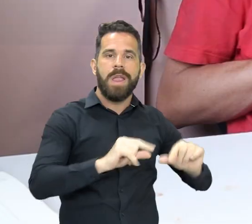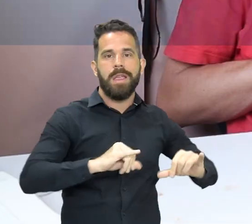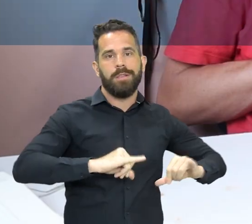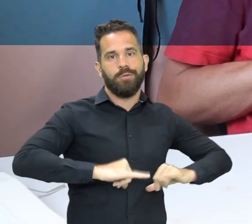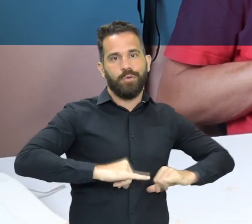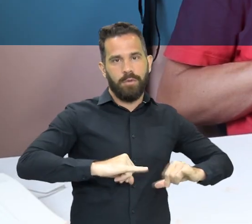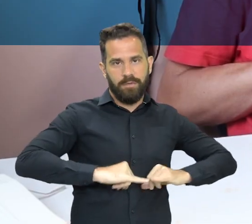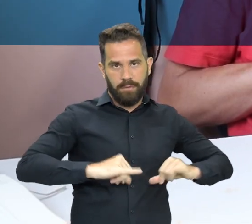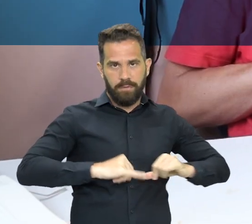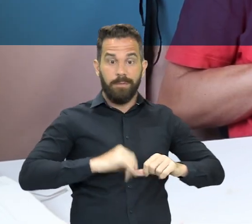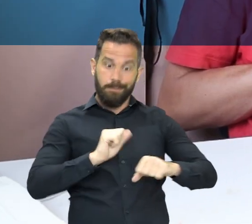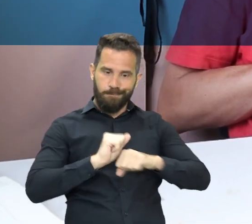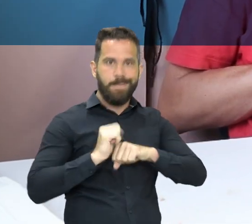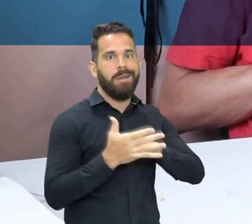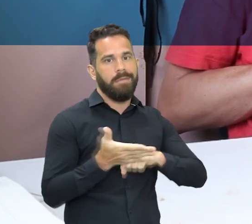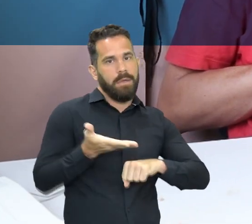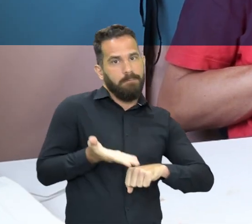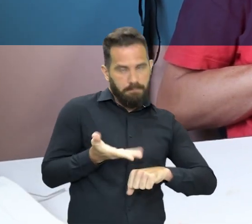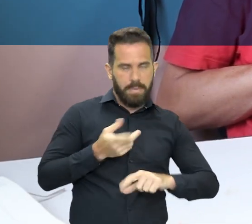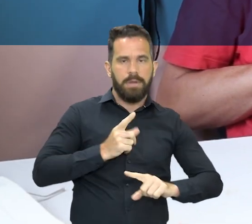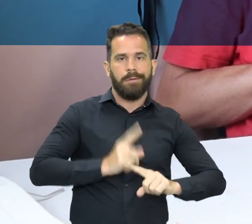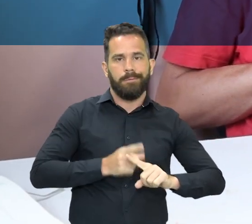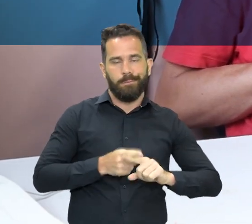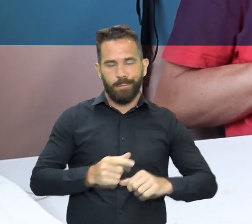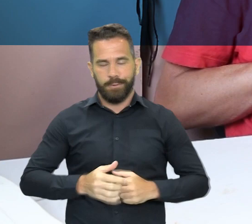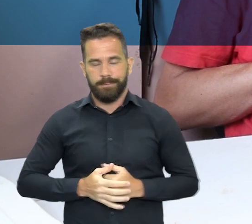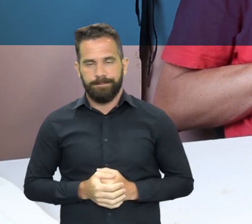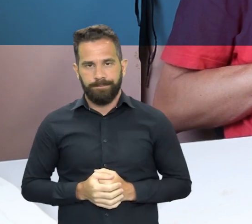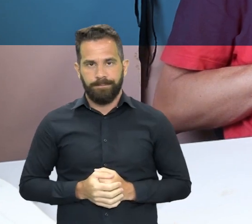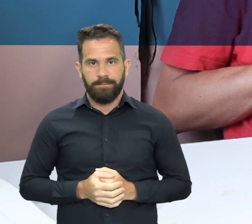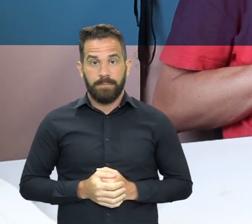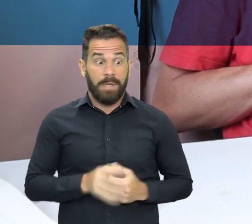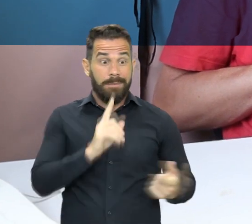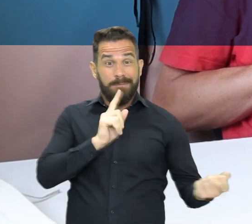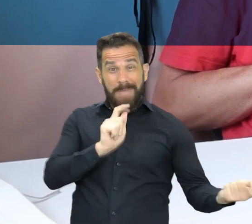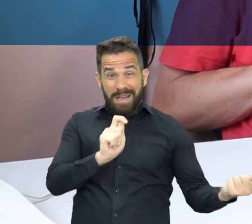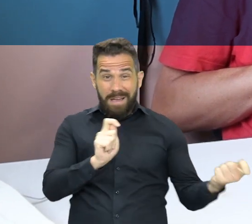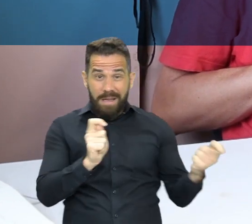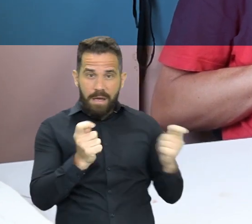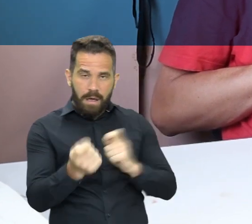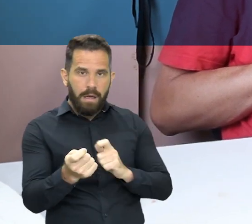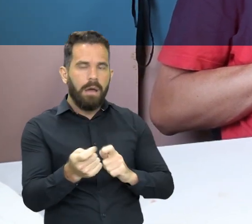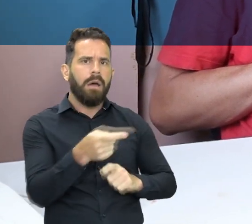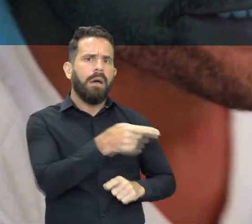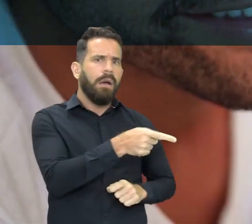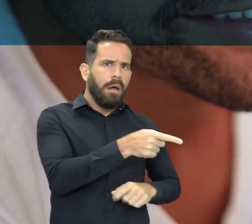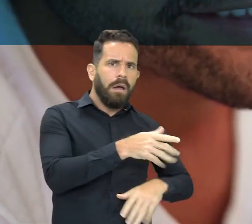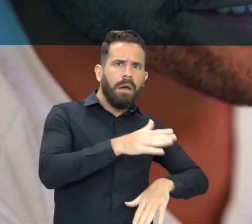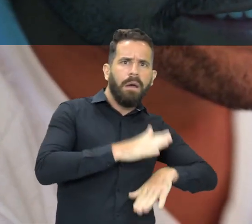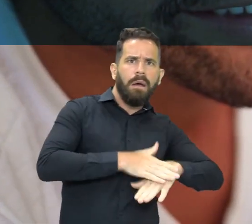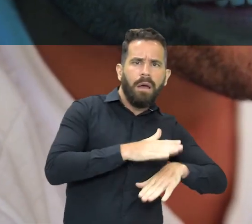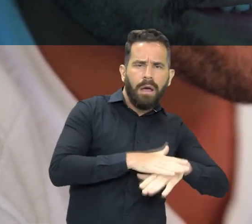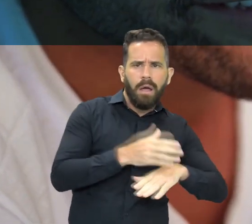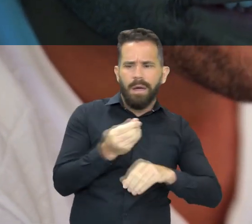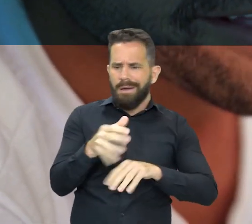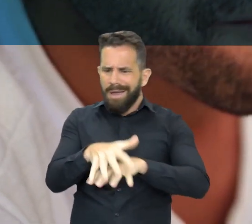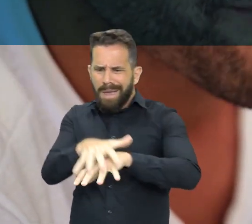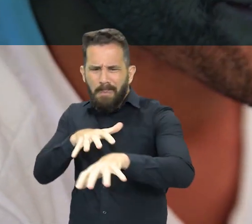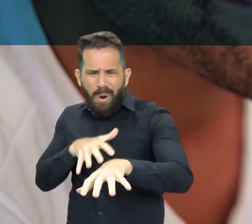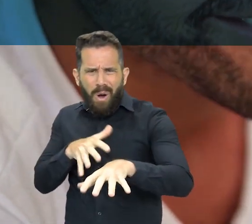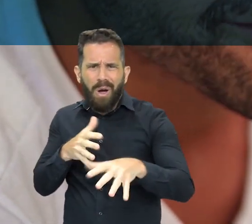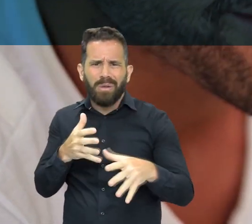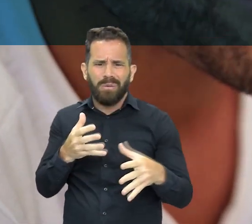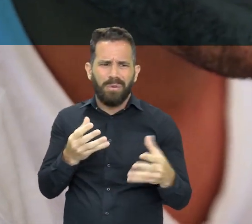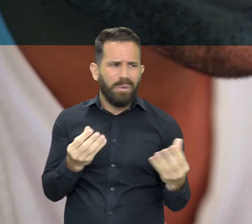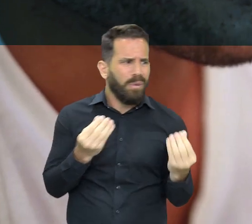o sofrimento, né, fruto de tudo que estava acontecendo. Essa transição de como que eu vou me adaptar a